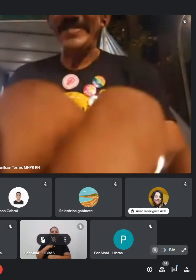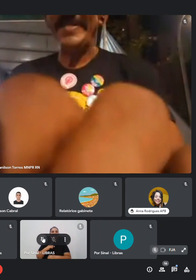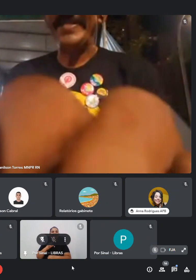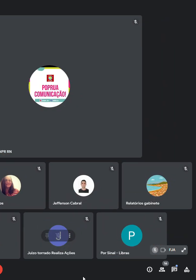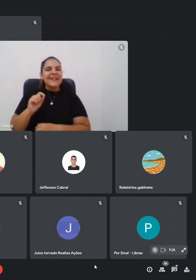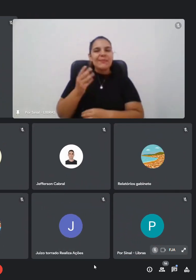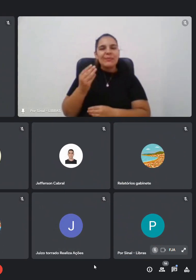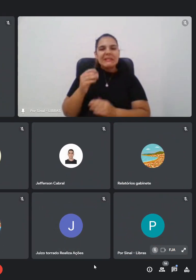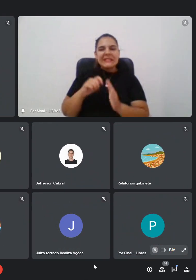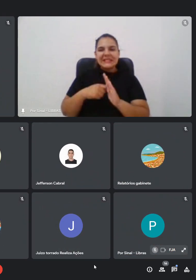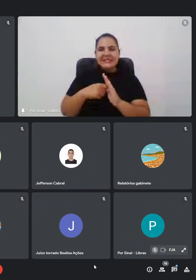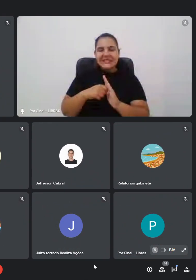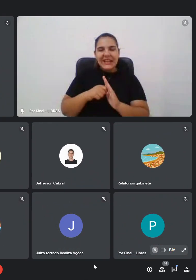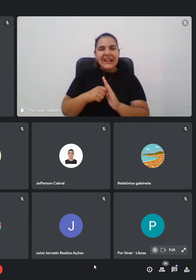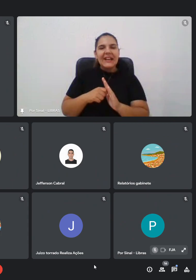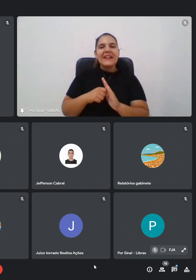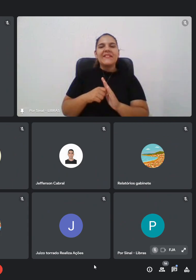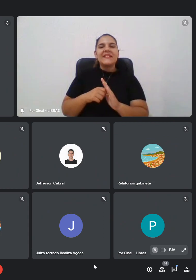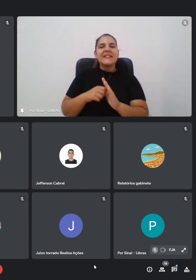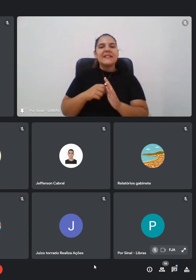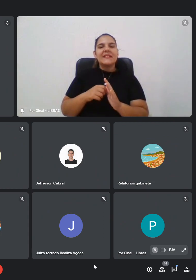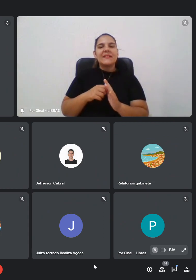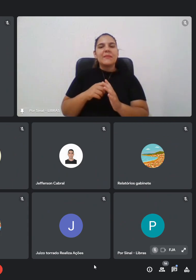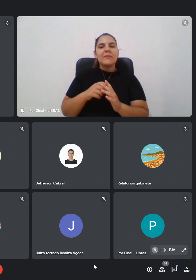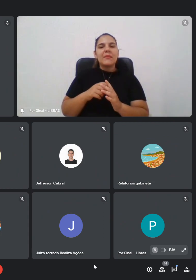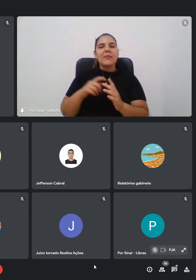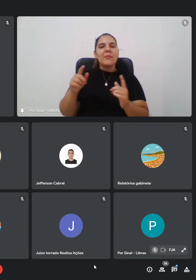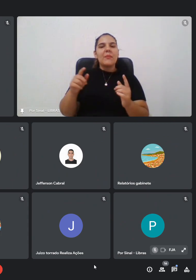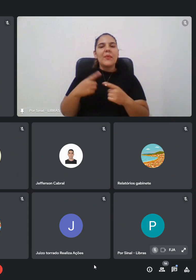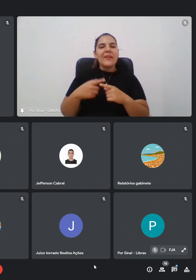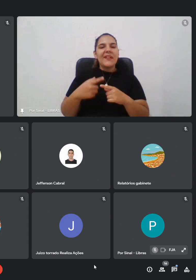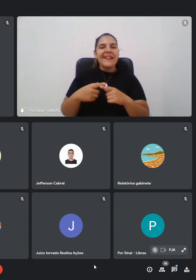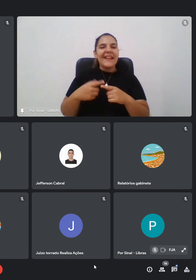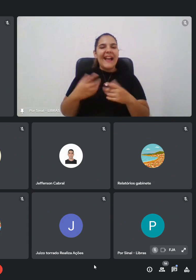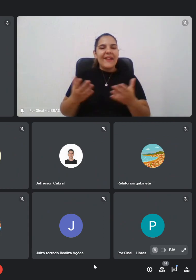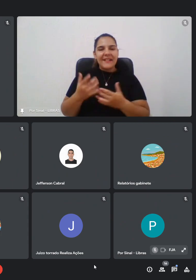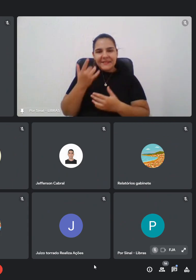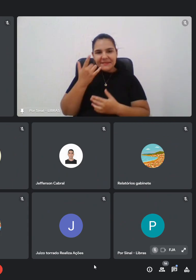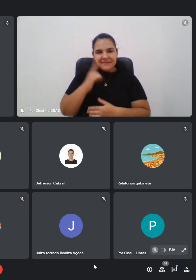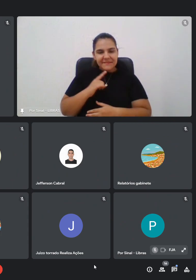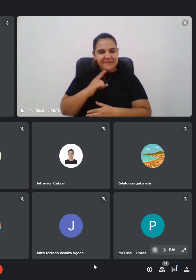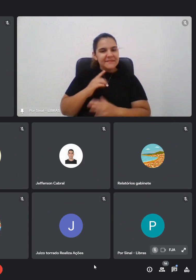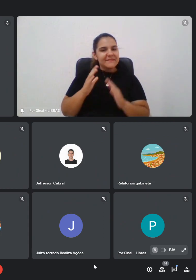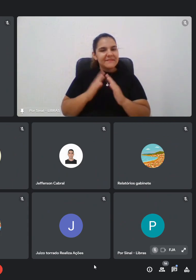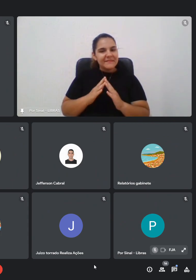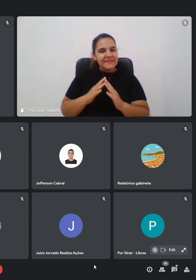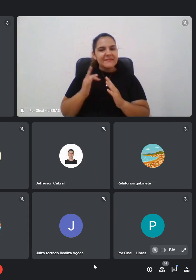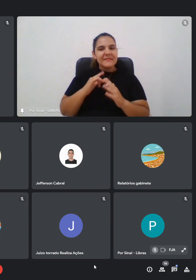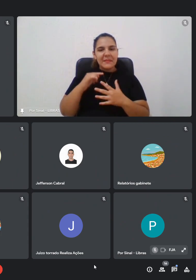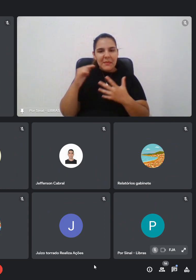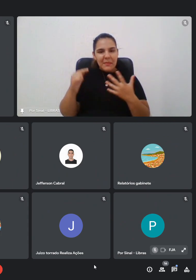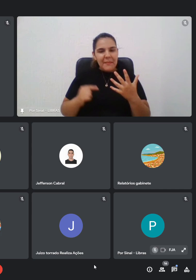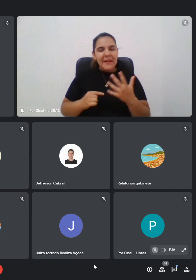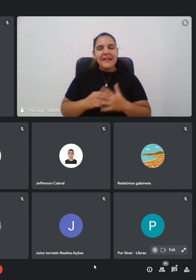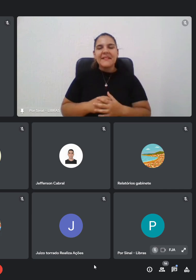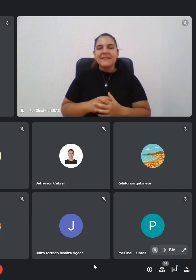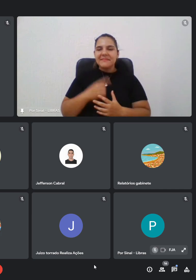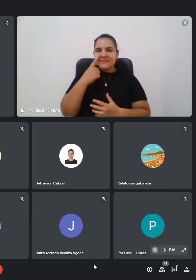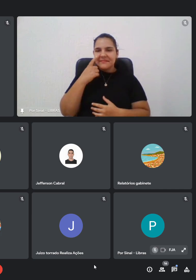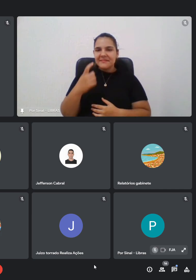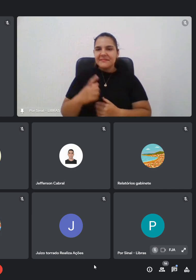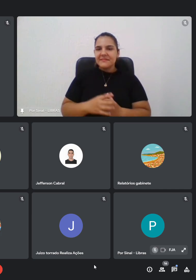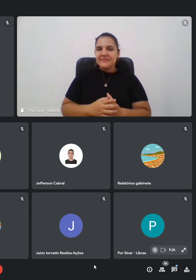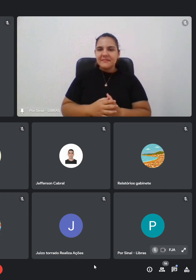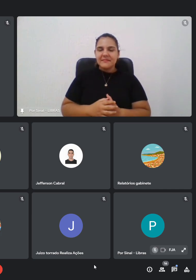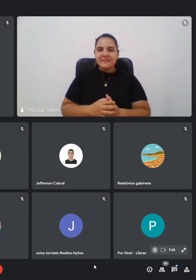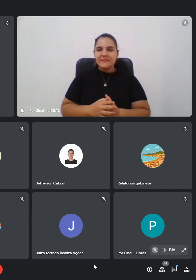Chega era pesado para dizer que ele agora tinha casa, tinha tudo. Ele andava com a chave pendurada do lado de fora. E foi muito